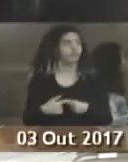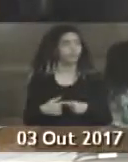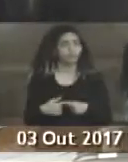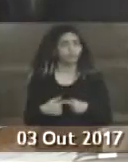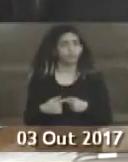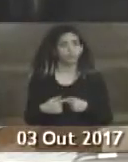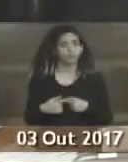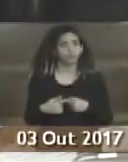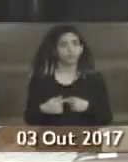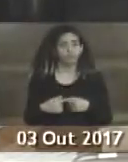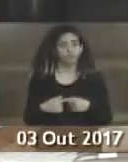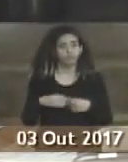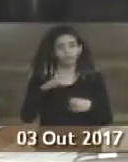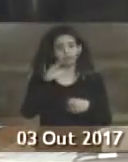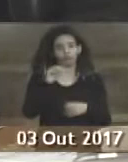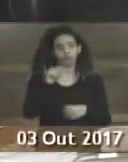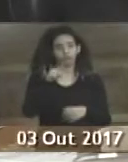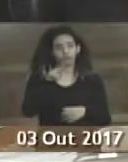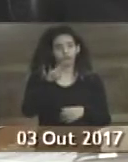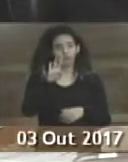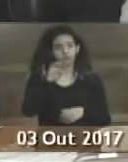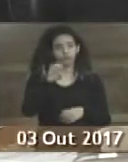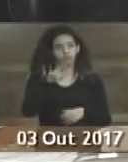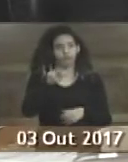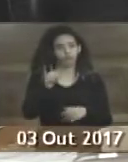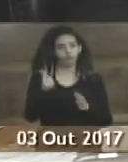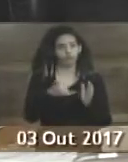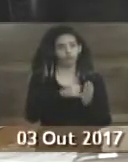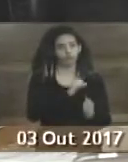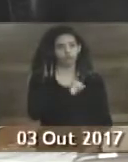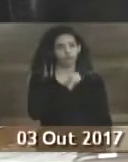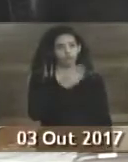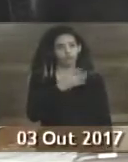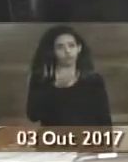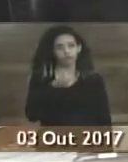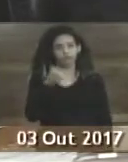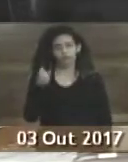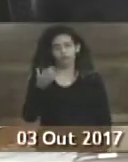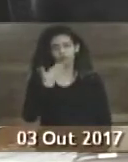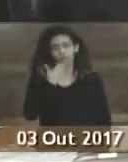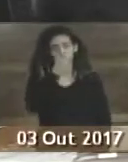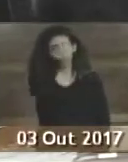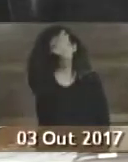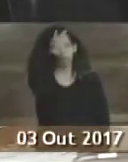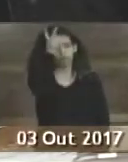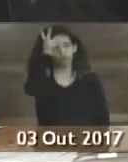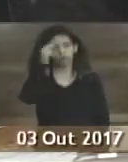na estrada Caputera, no bairro Caputera 2. Indicação número 4.606/17, indicando ao prefeito,